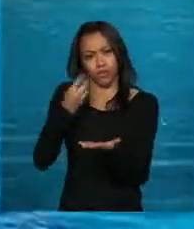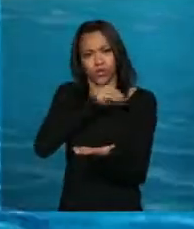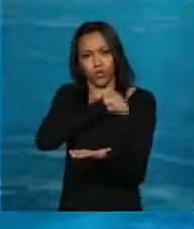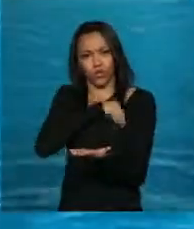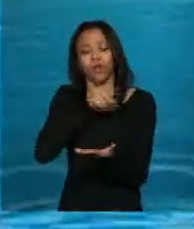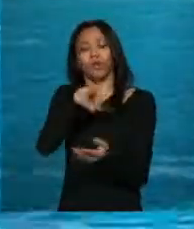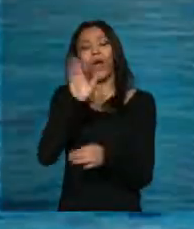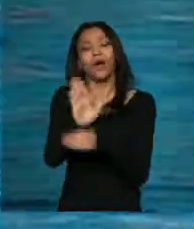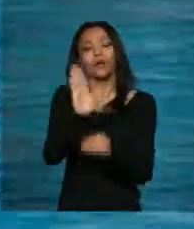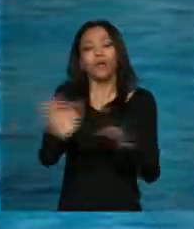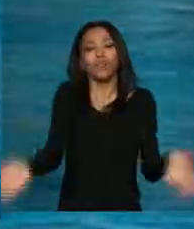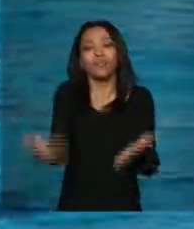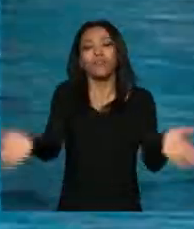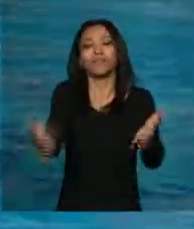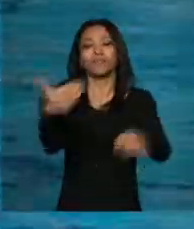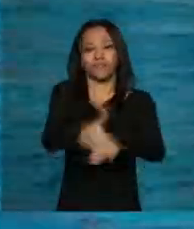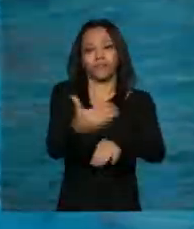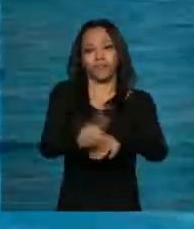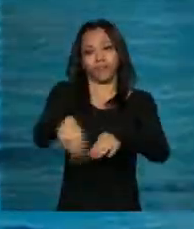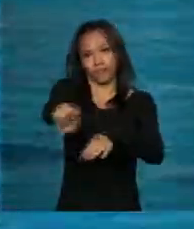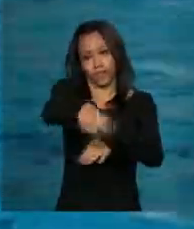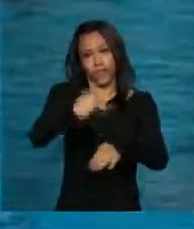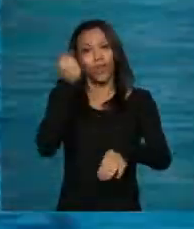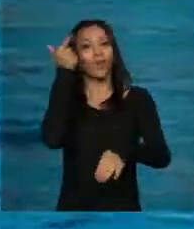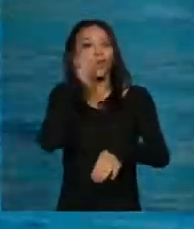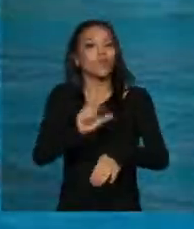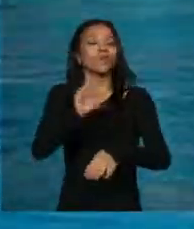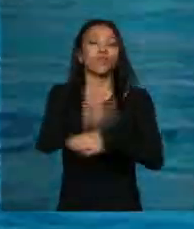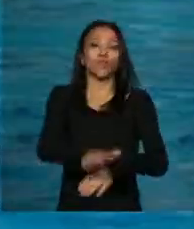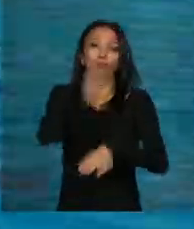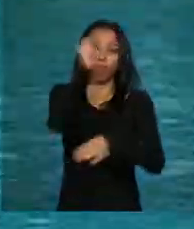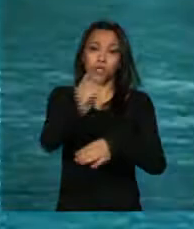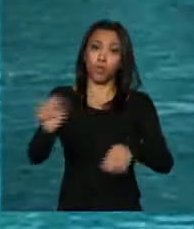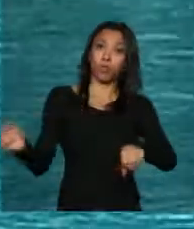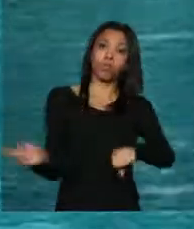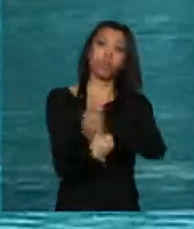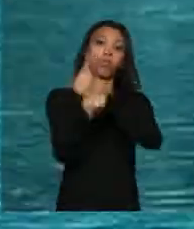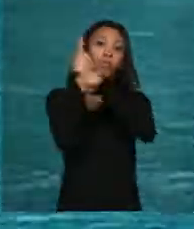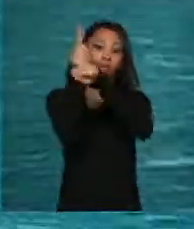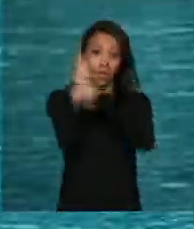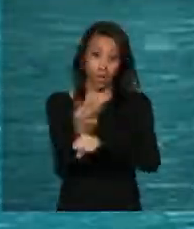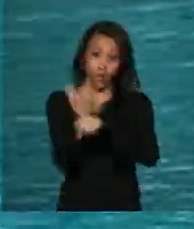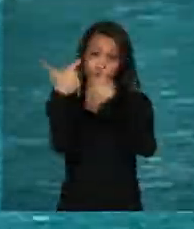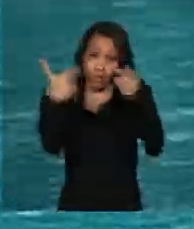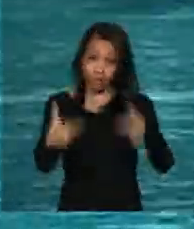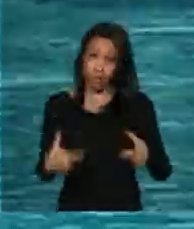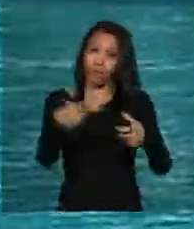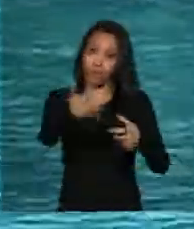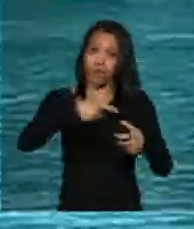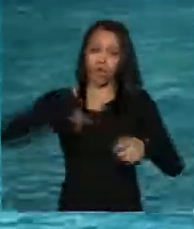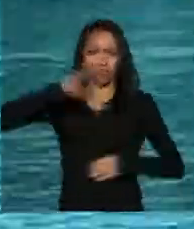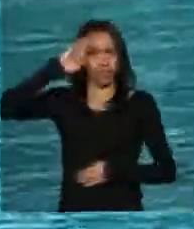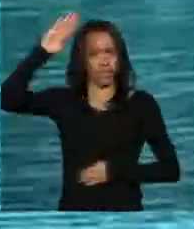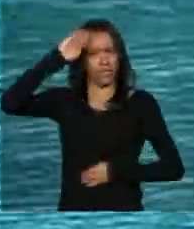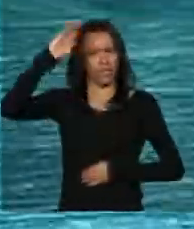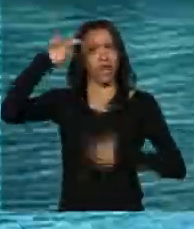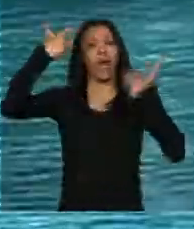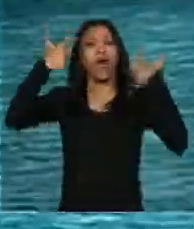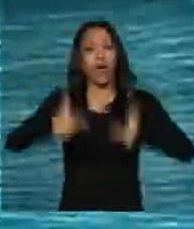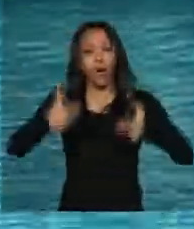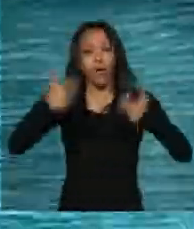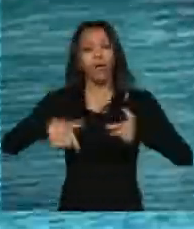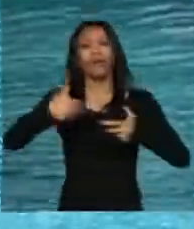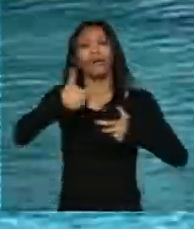nas Forças Armadas ajudou o Brasil a conquistar o primeiro lugar nos últimos Jogos Mundiais Militares, que aconteceram